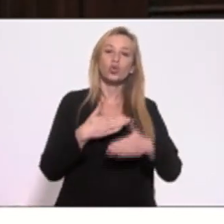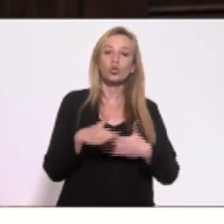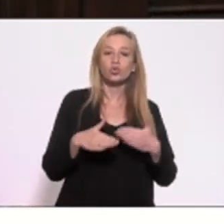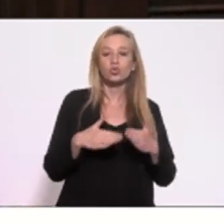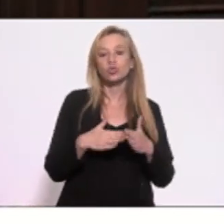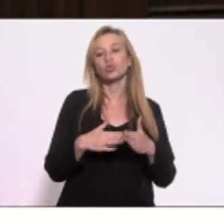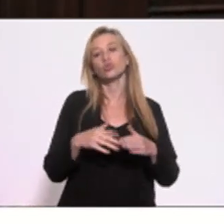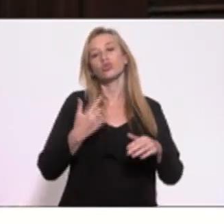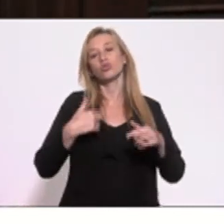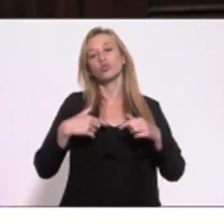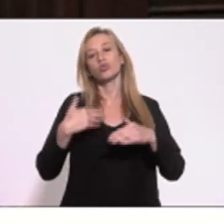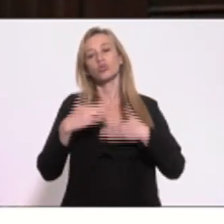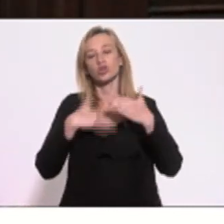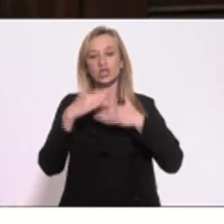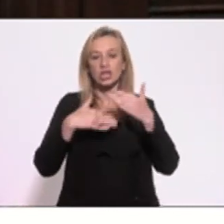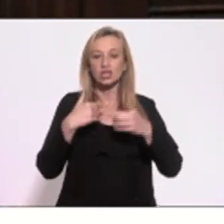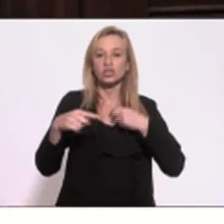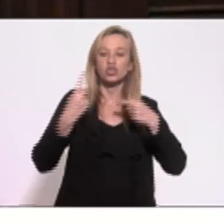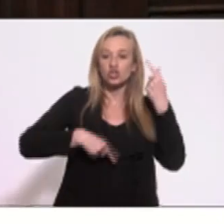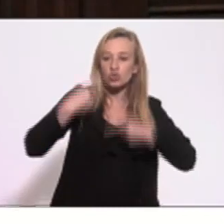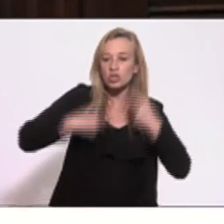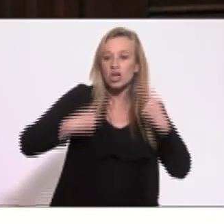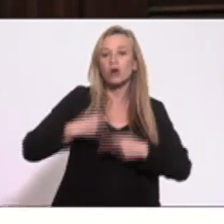sobre o direito também